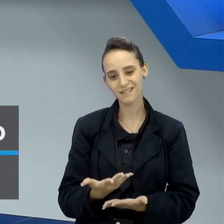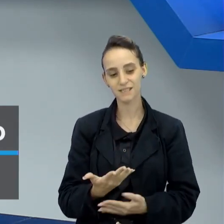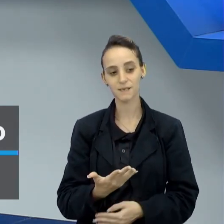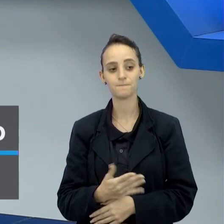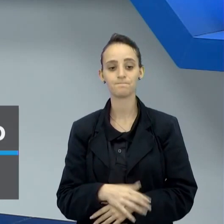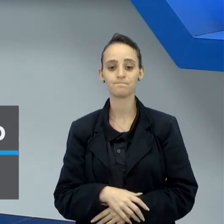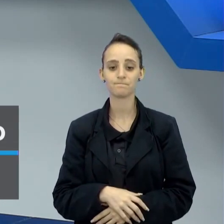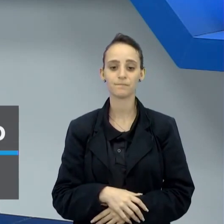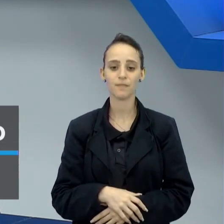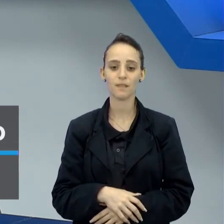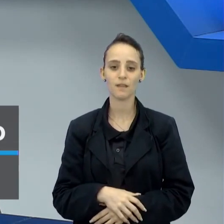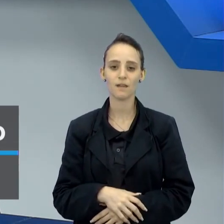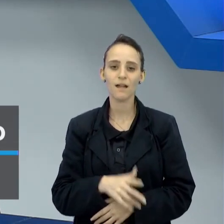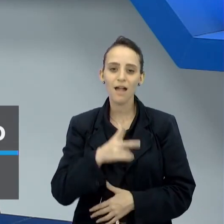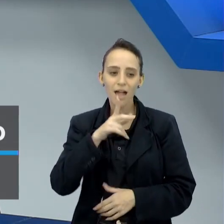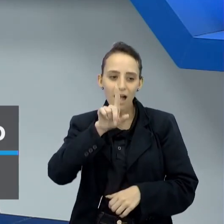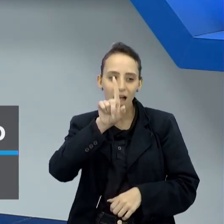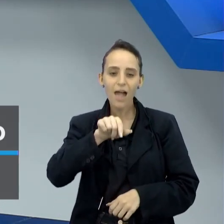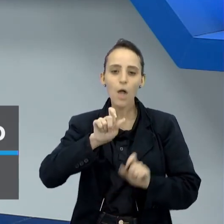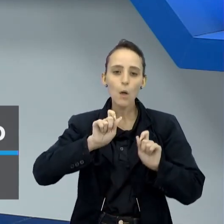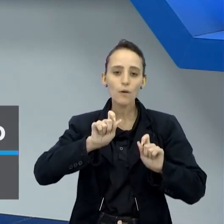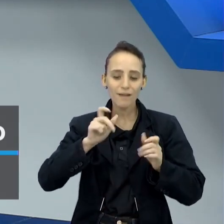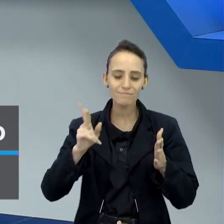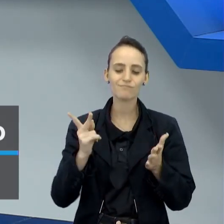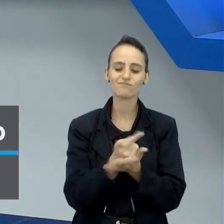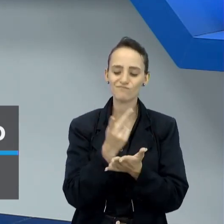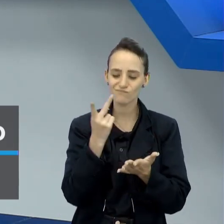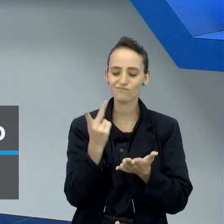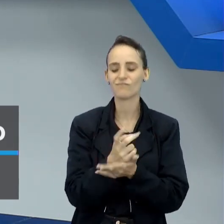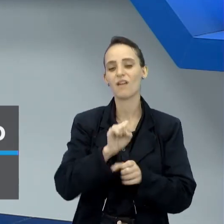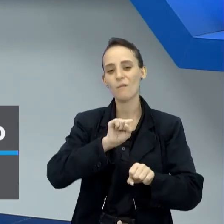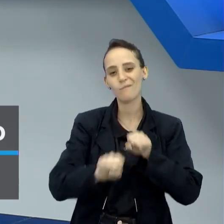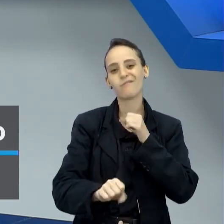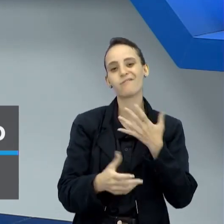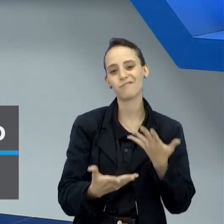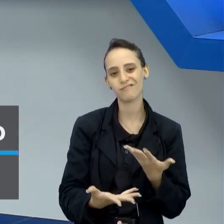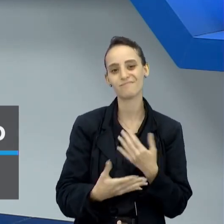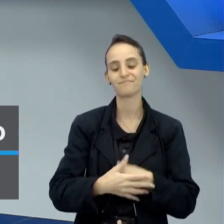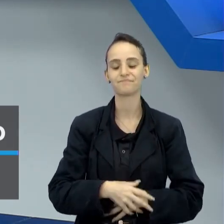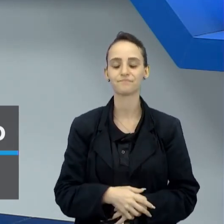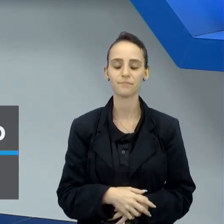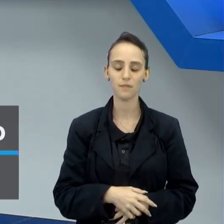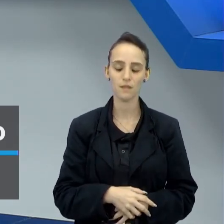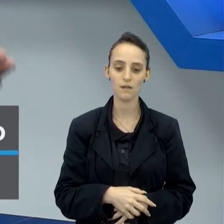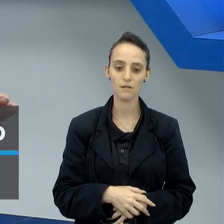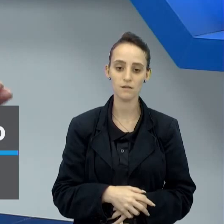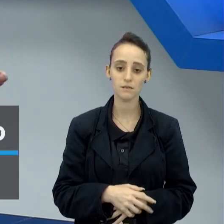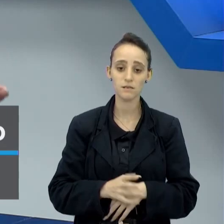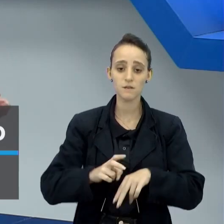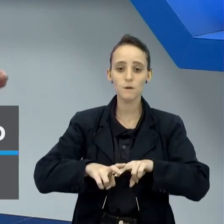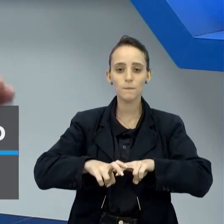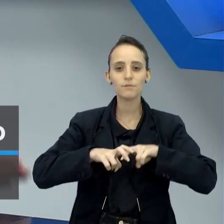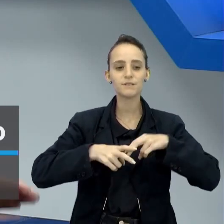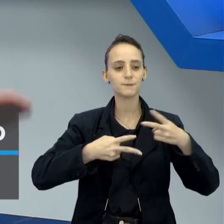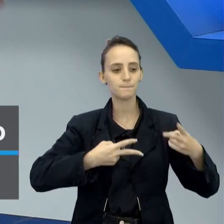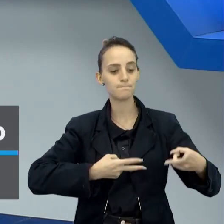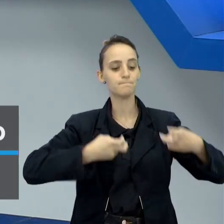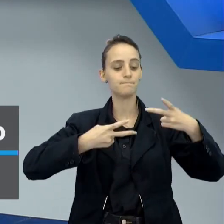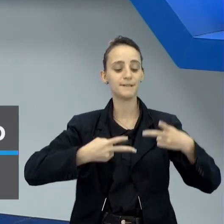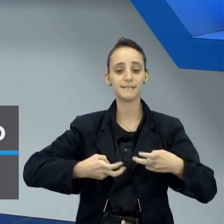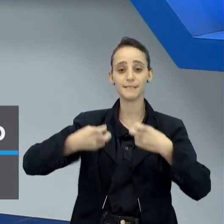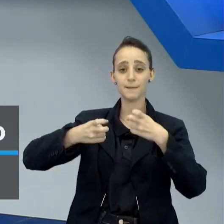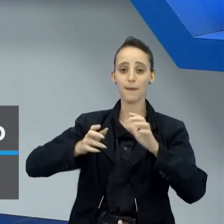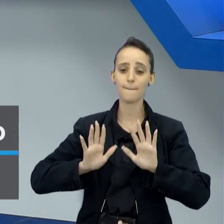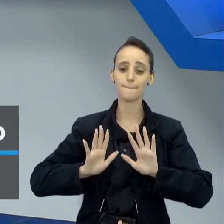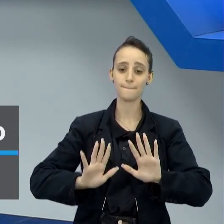preconceito e estigma não deixa de ser uma violência. Isso nós podemos observar de alguns para os outros, mas nós